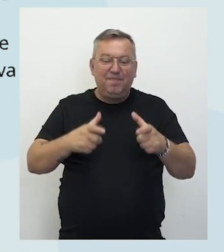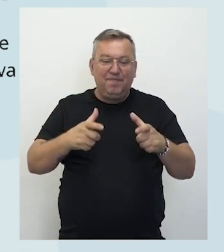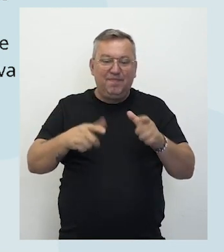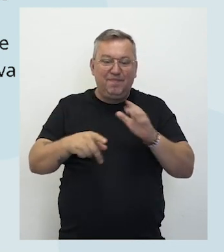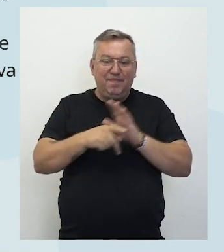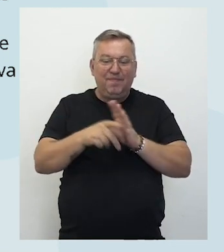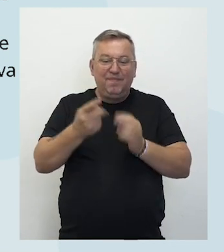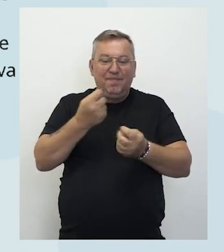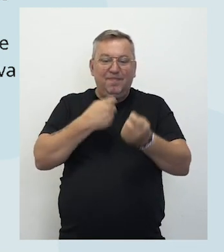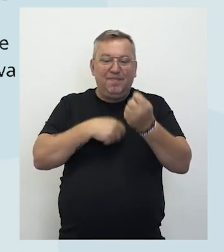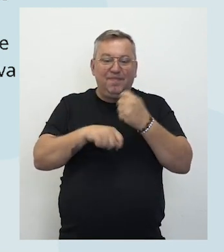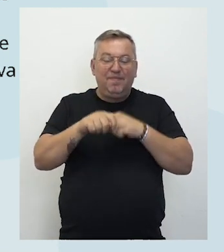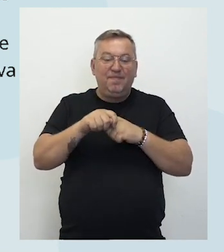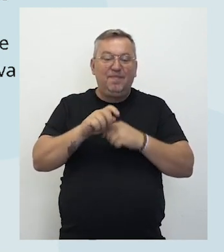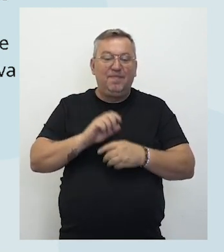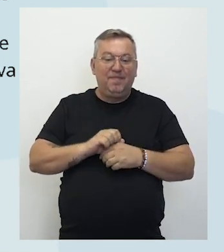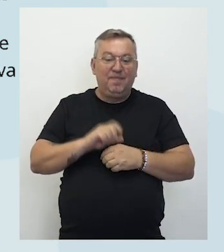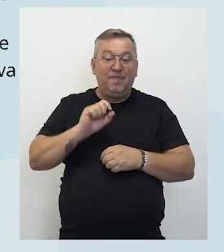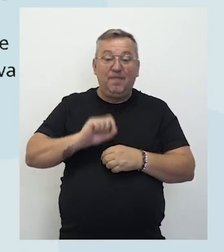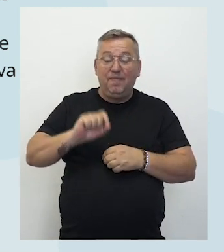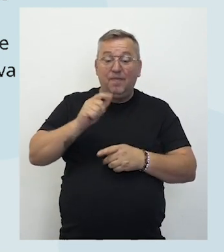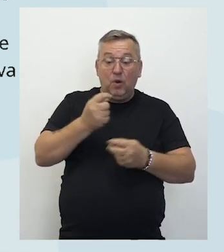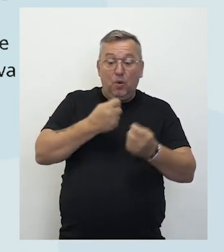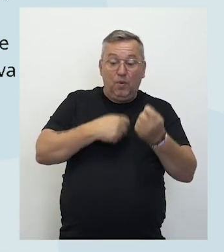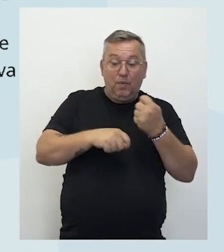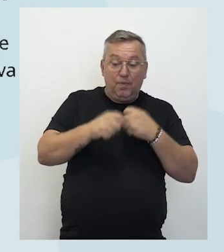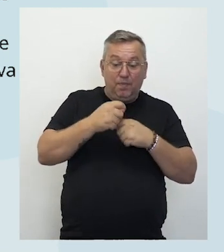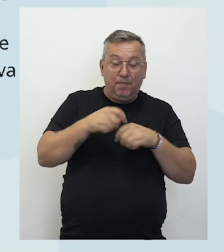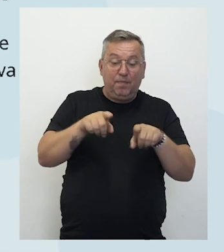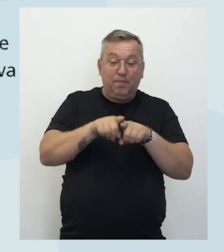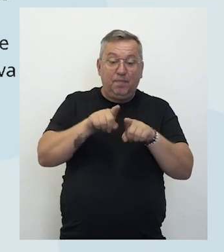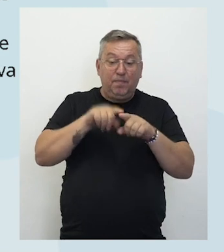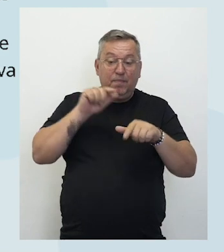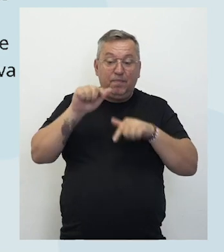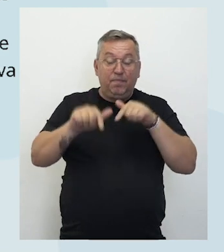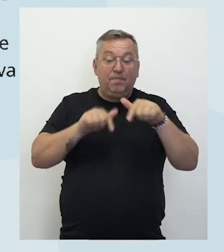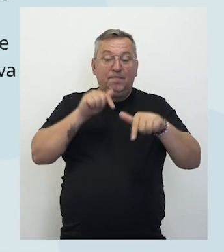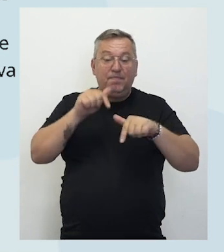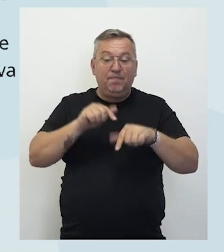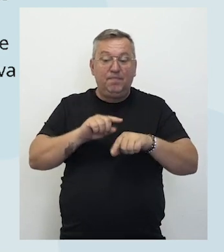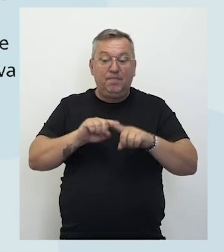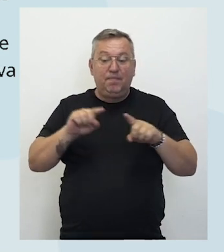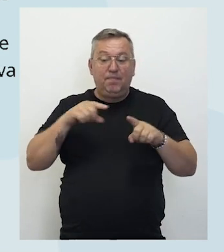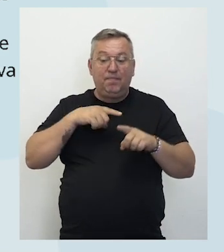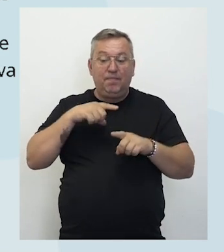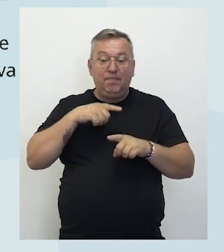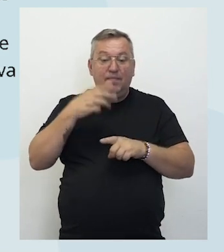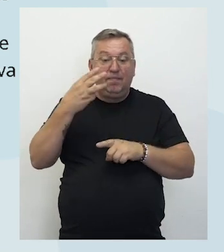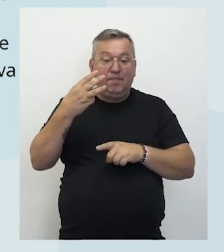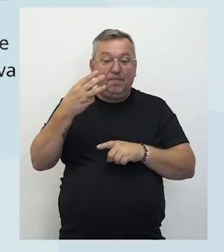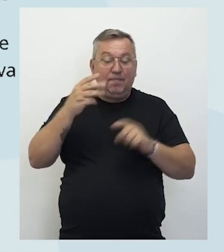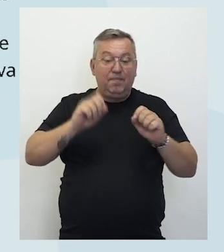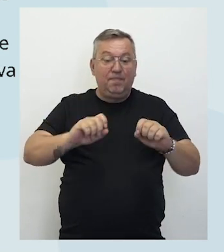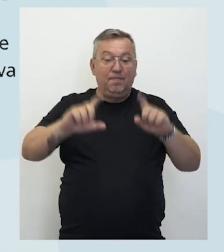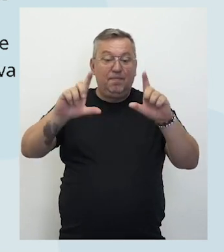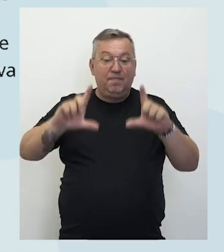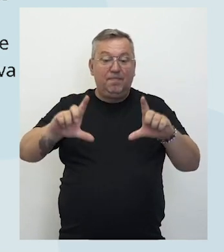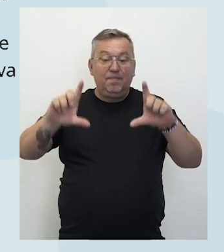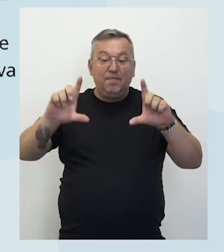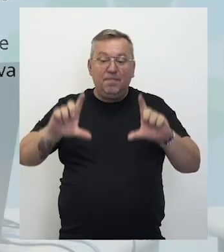setor terciário, que é o comércio e serviços, né? Então a gente tem 3 imagens que